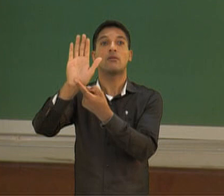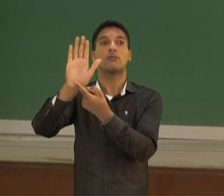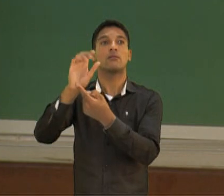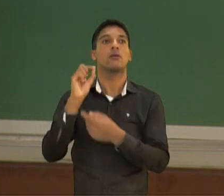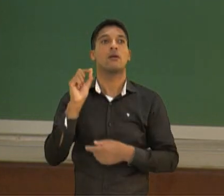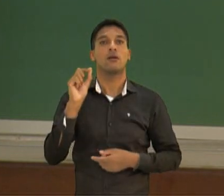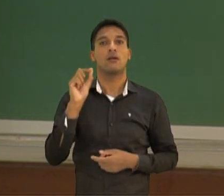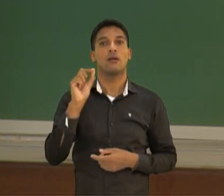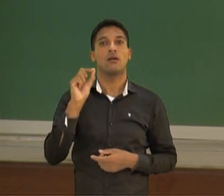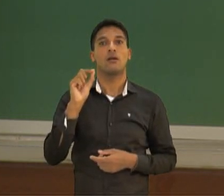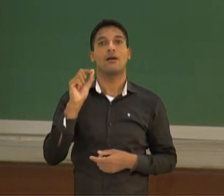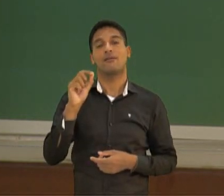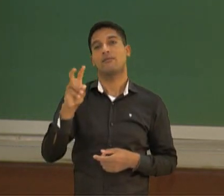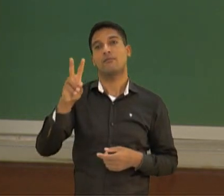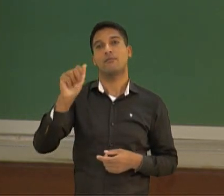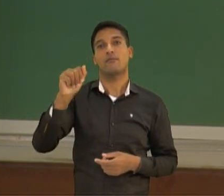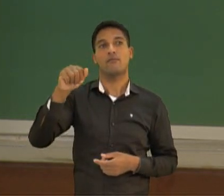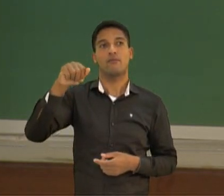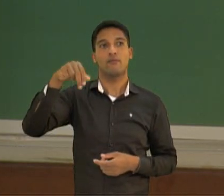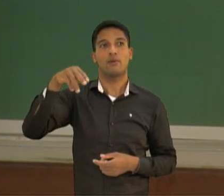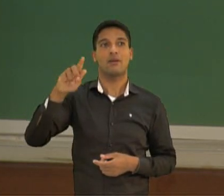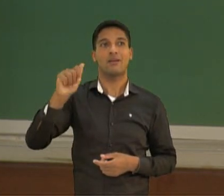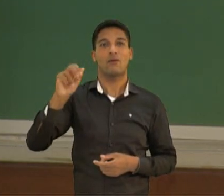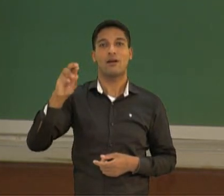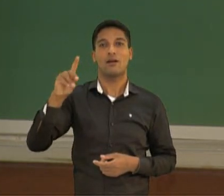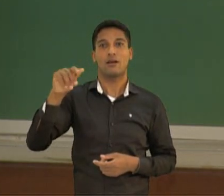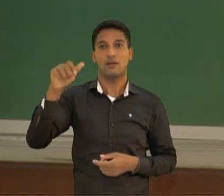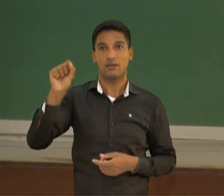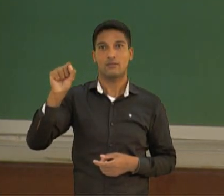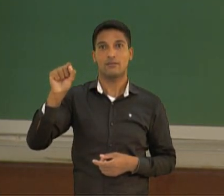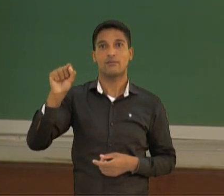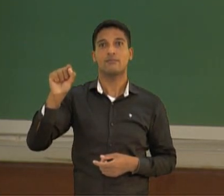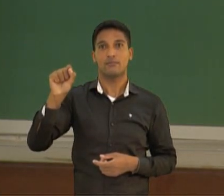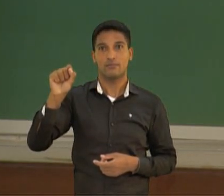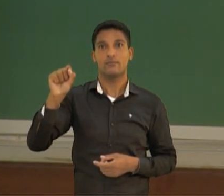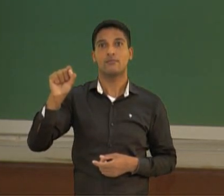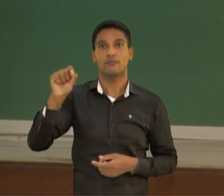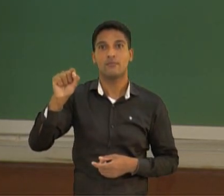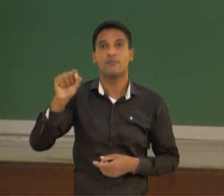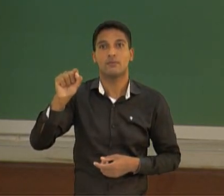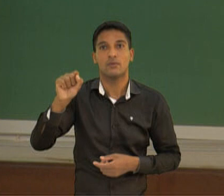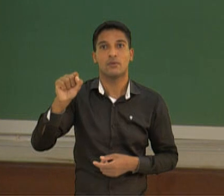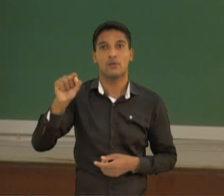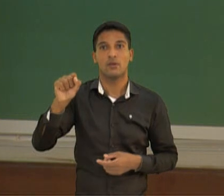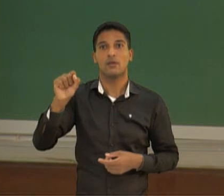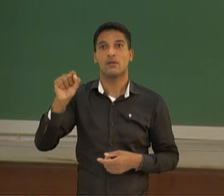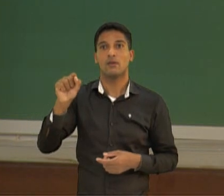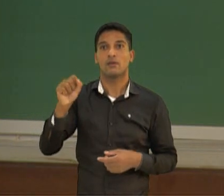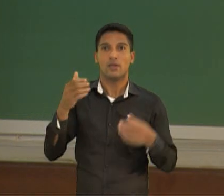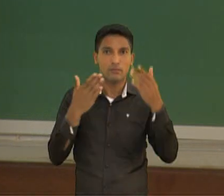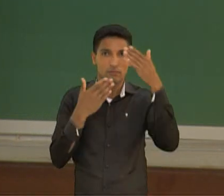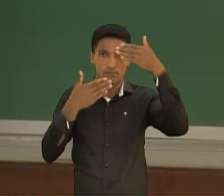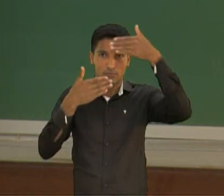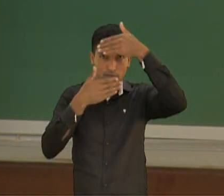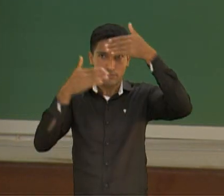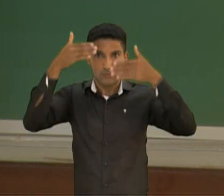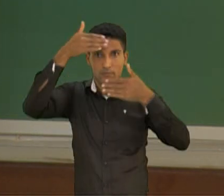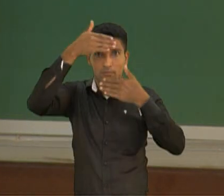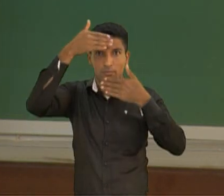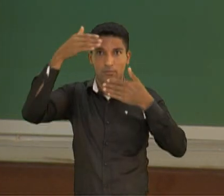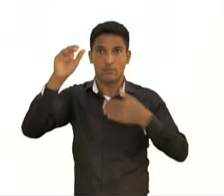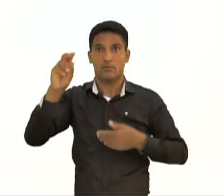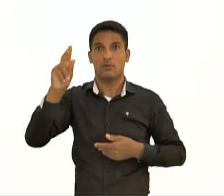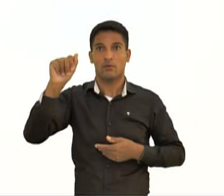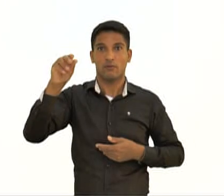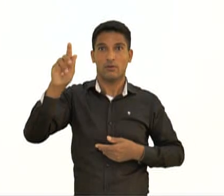quê? Sobre as vanguardas também. Olha só, um movimento artístico importante que nós vamos falar. As vanguardas artísticas